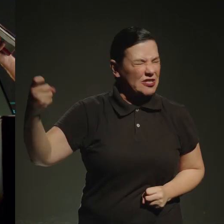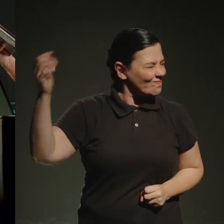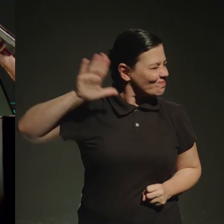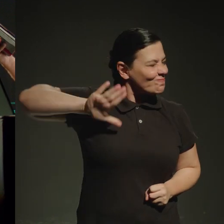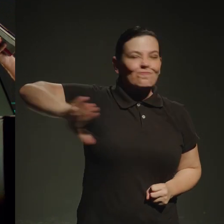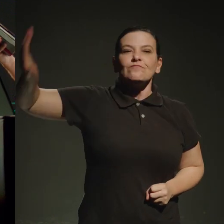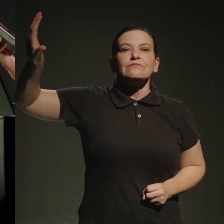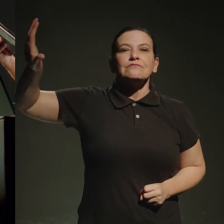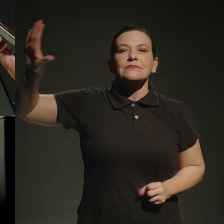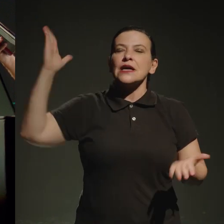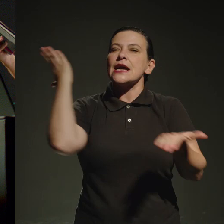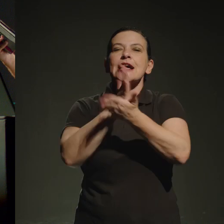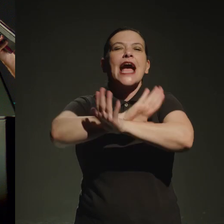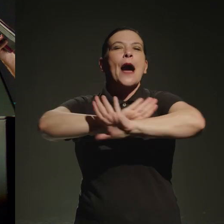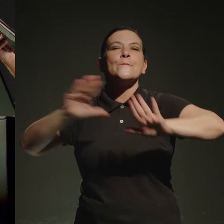estritamente necessário.